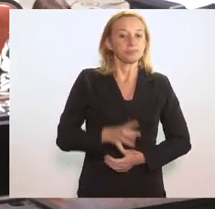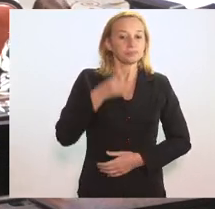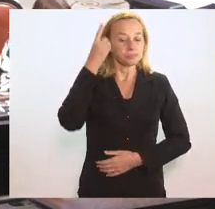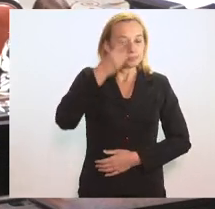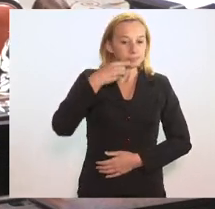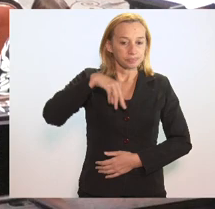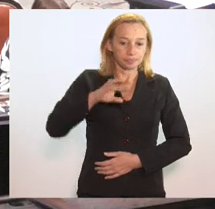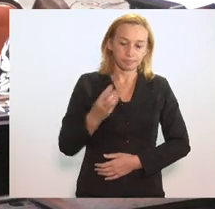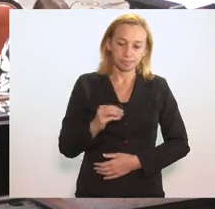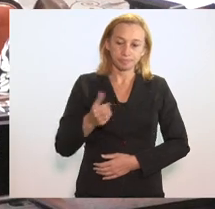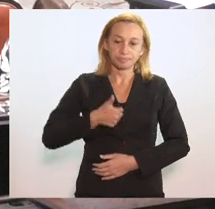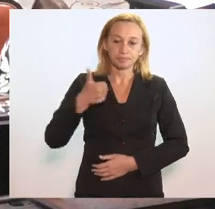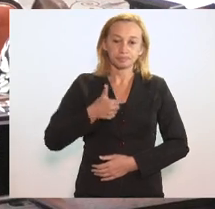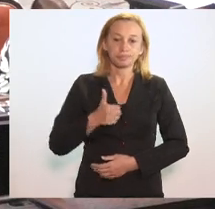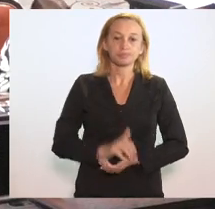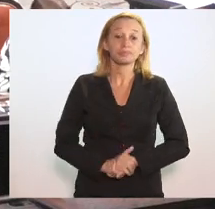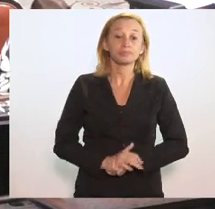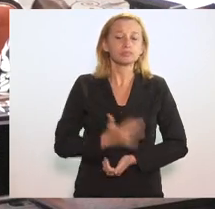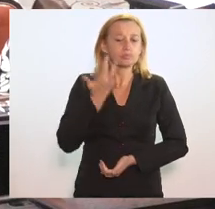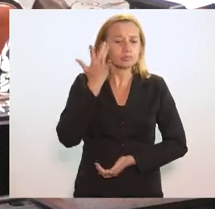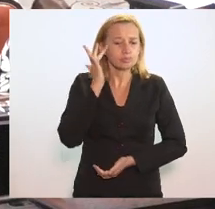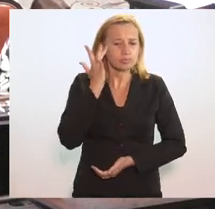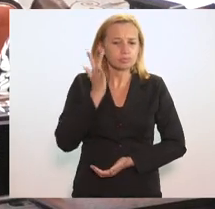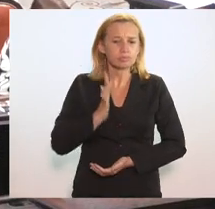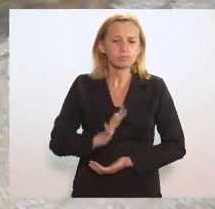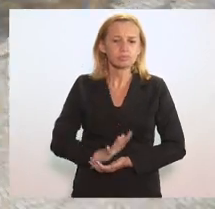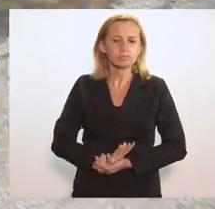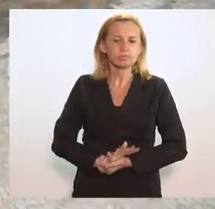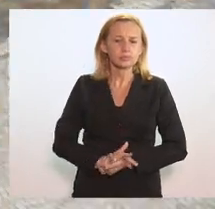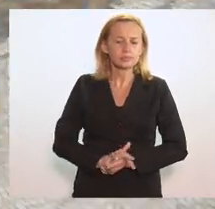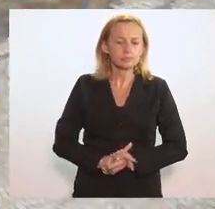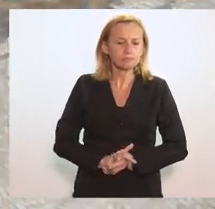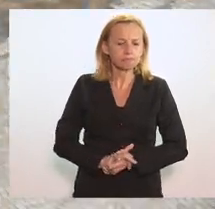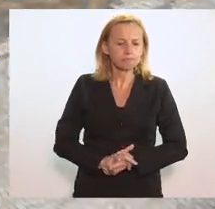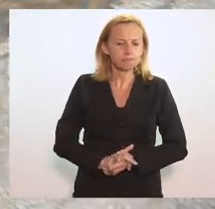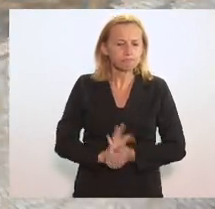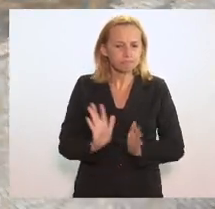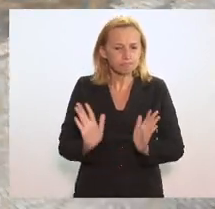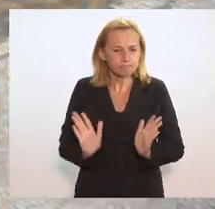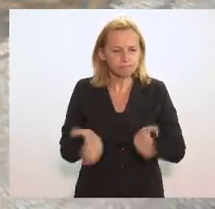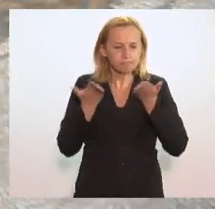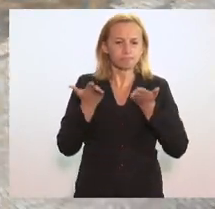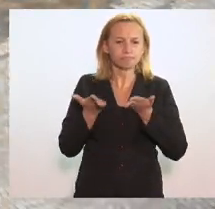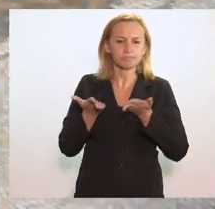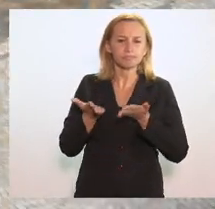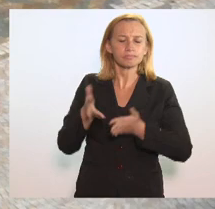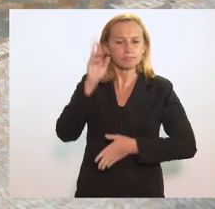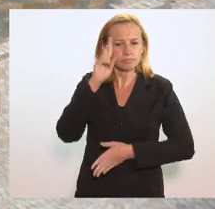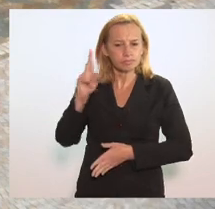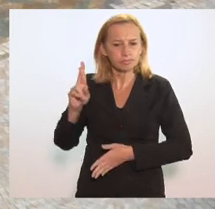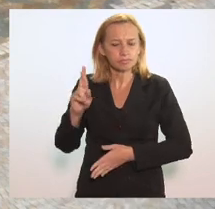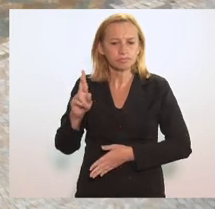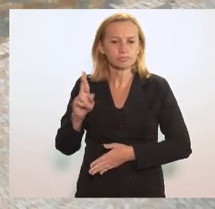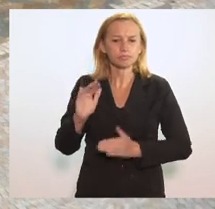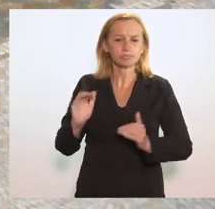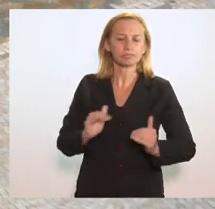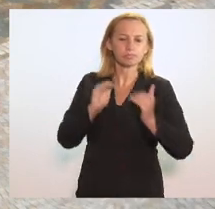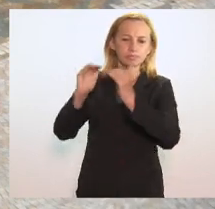Senhor presidente, em primeiro lugar, eu achei acertada a iniciativa de Vossa Excelência e dos demais deputados em